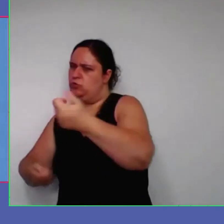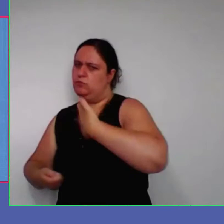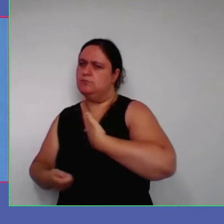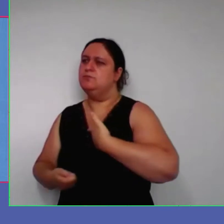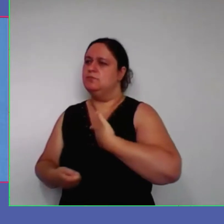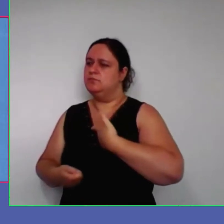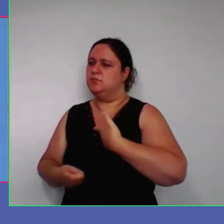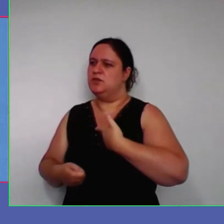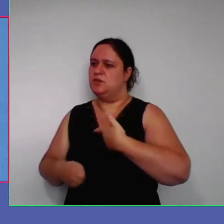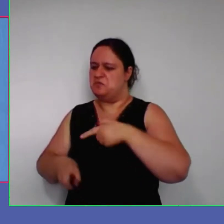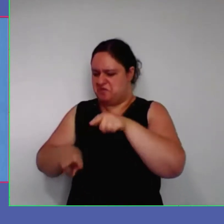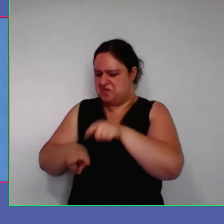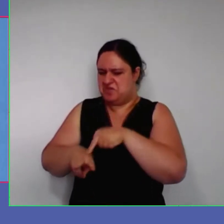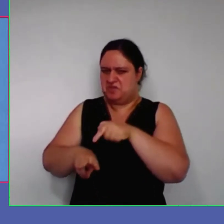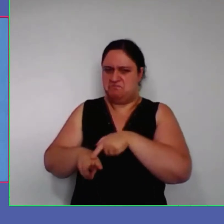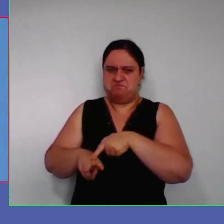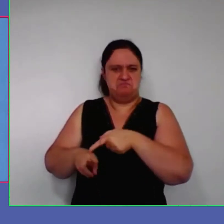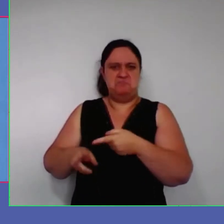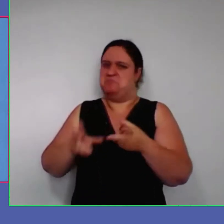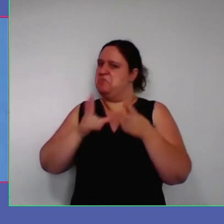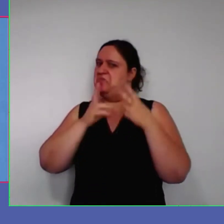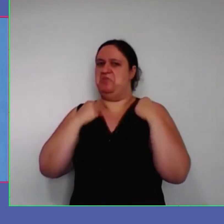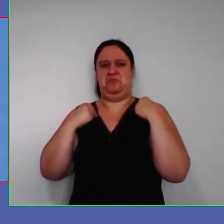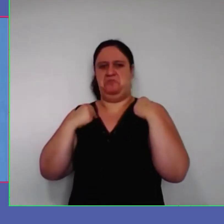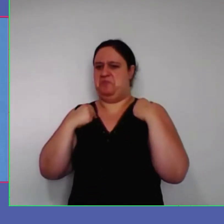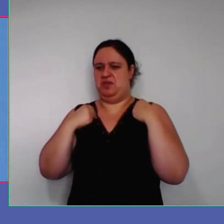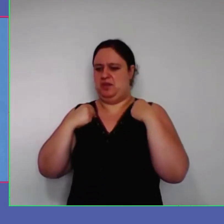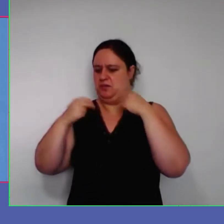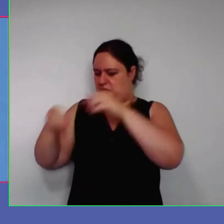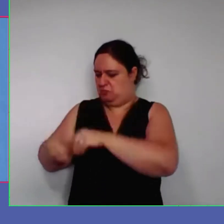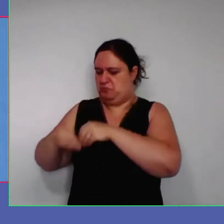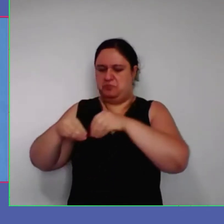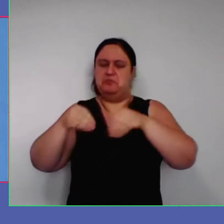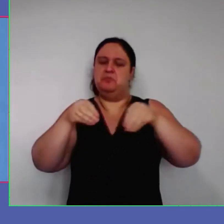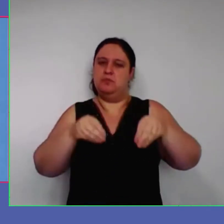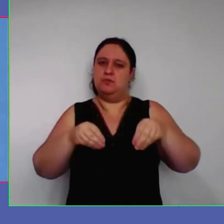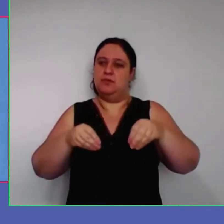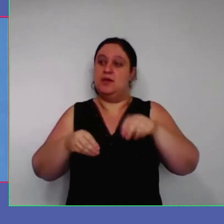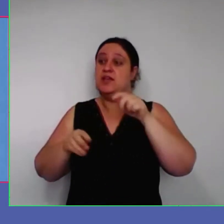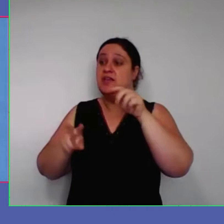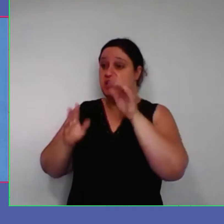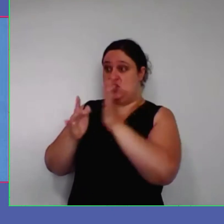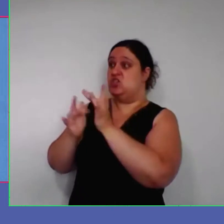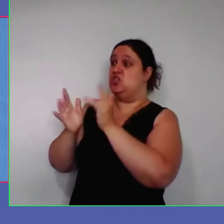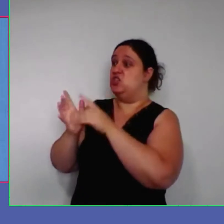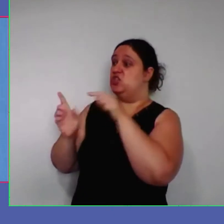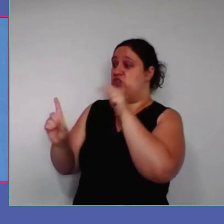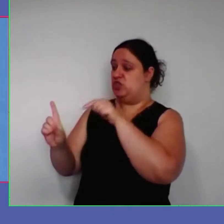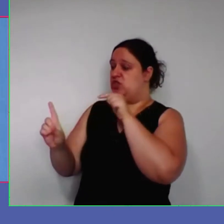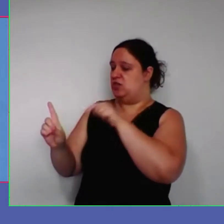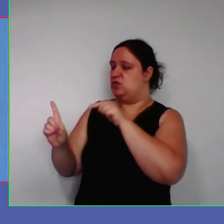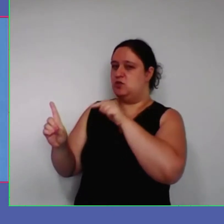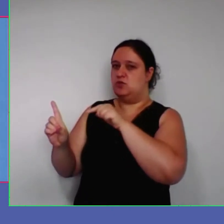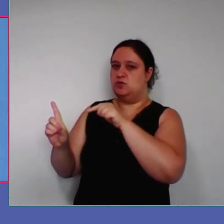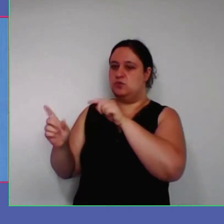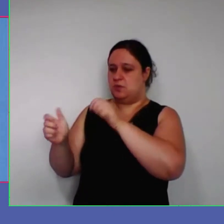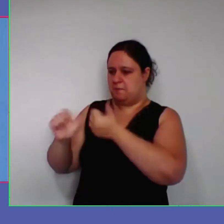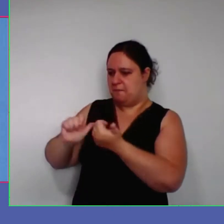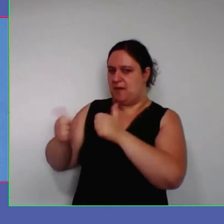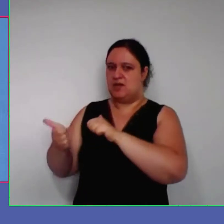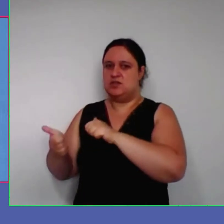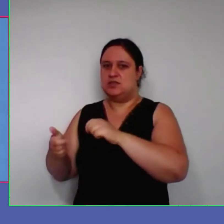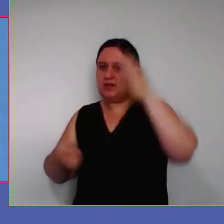sandálias não sou digno de levar. Ele vos batizará com o Espírito Santo e